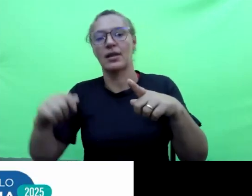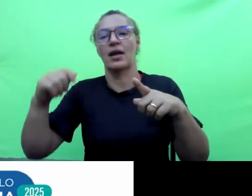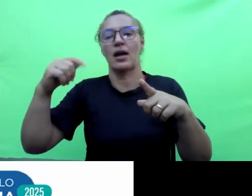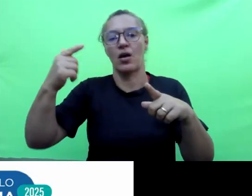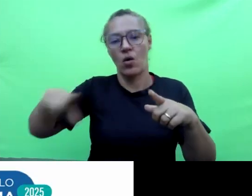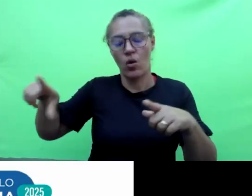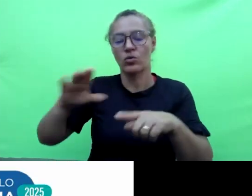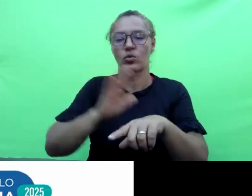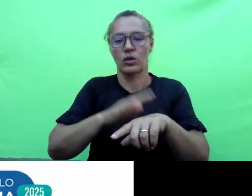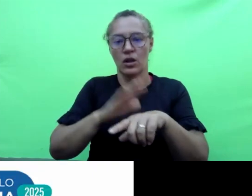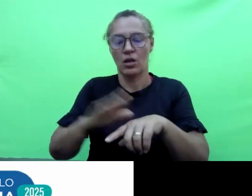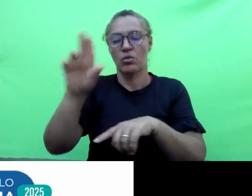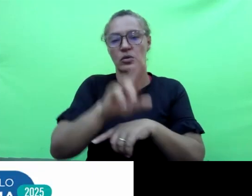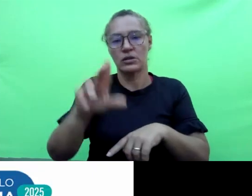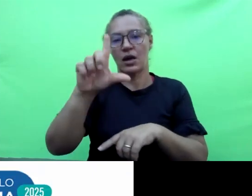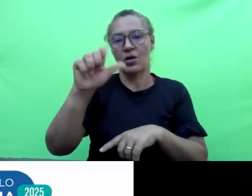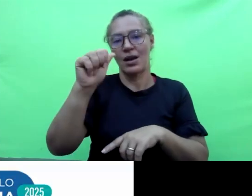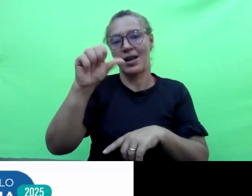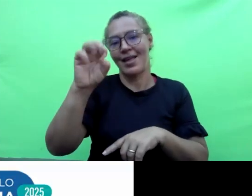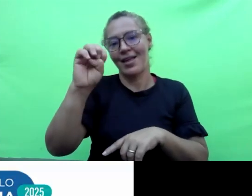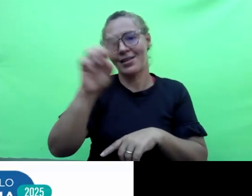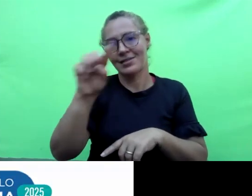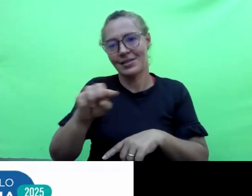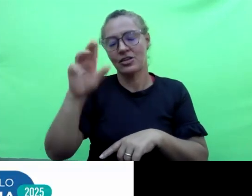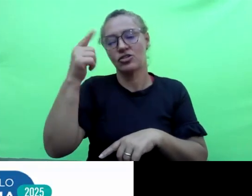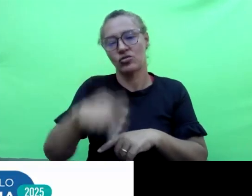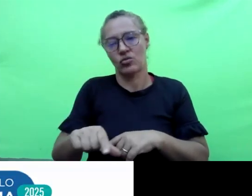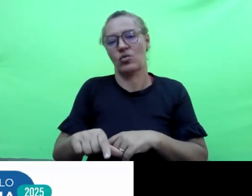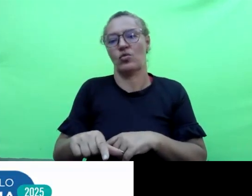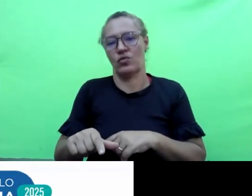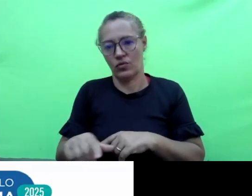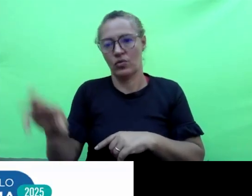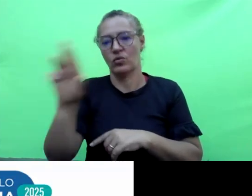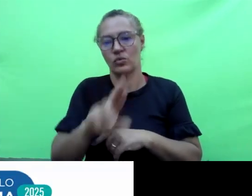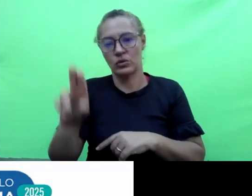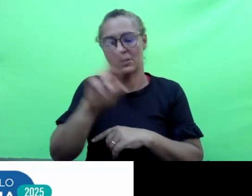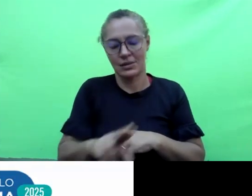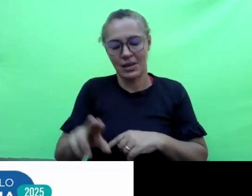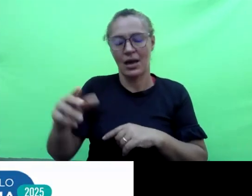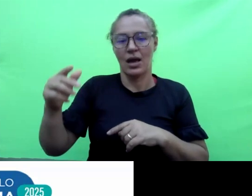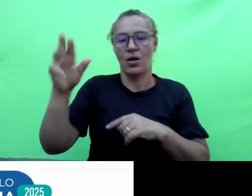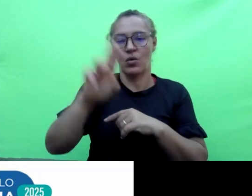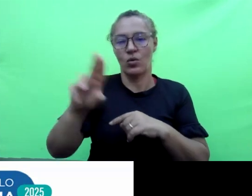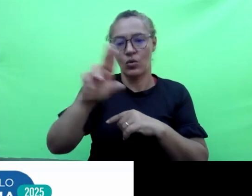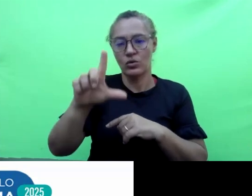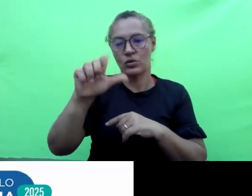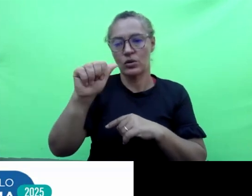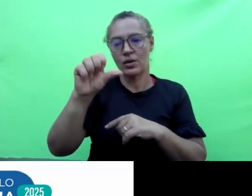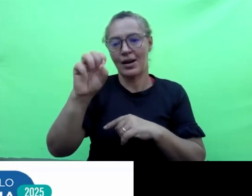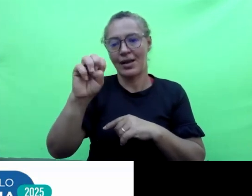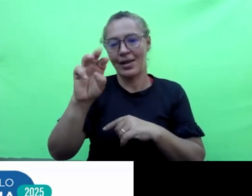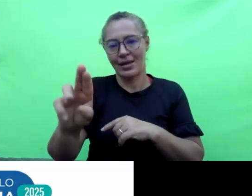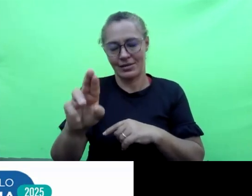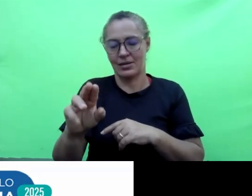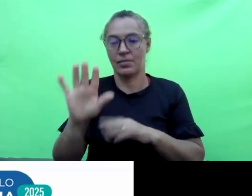do laser, né? Então pode ser nessas duas situações a reaplicação do laser, mas feito com cuidado, não tem nenhum